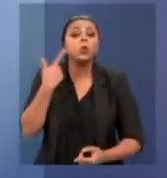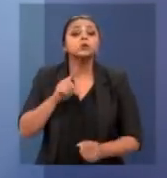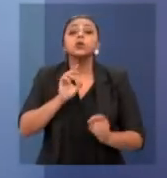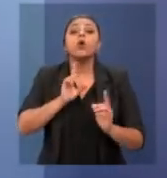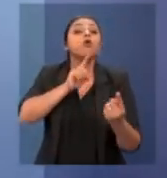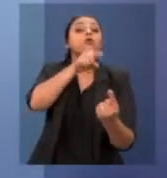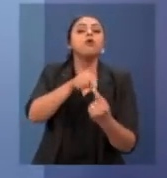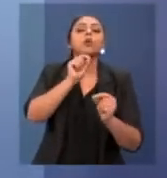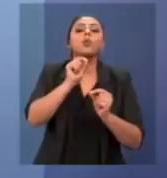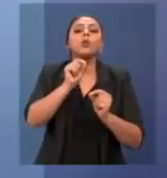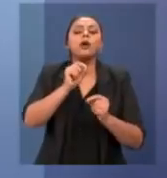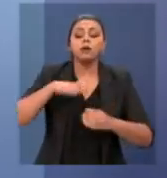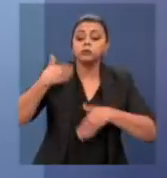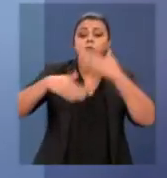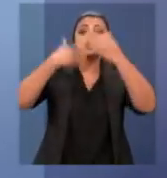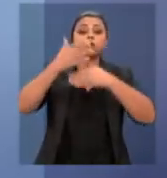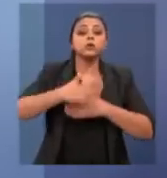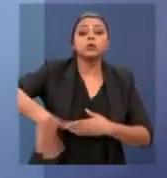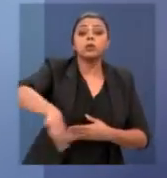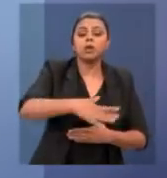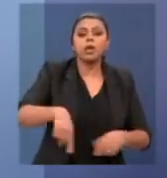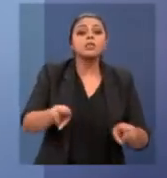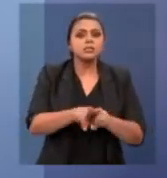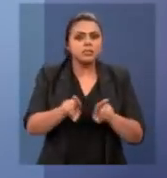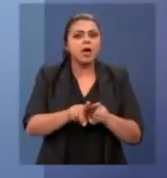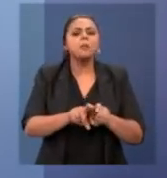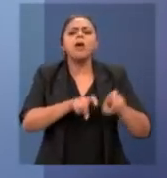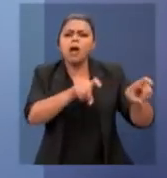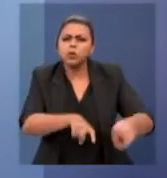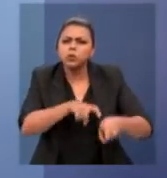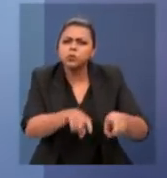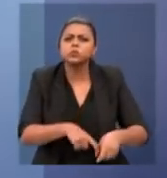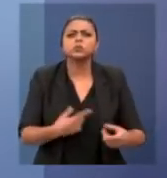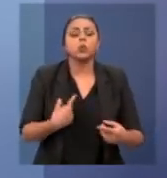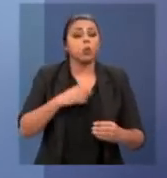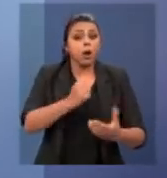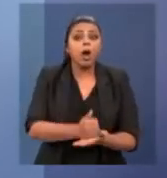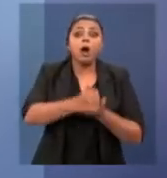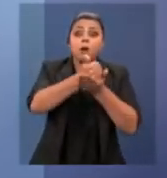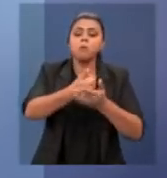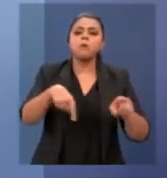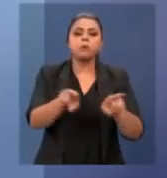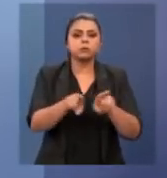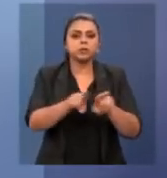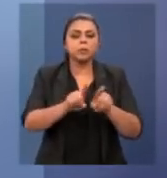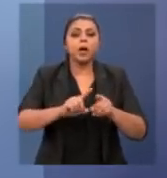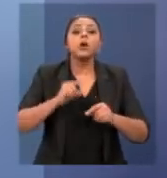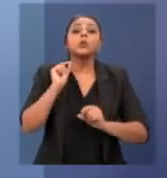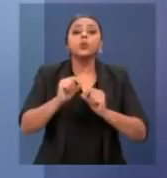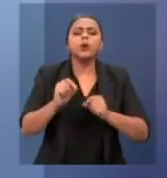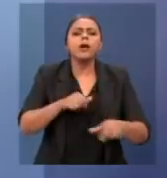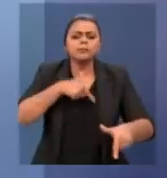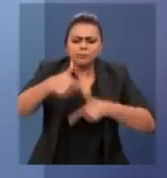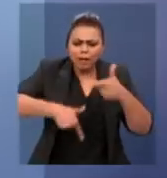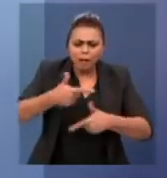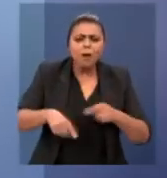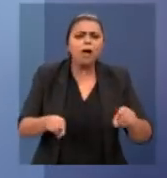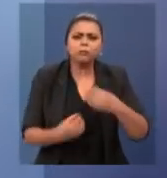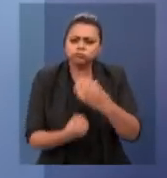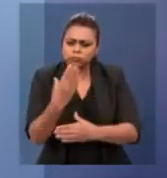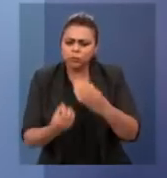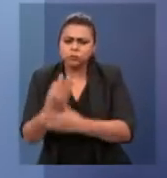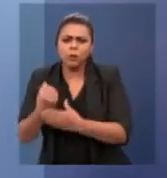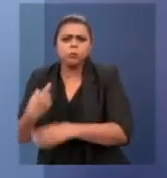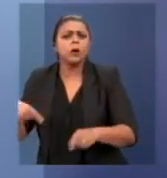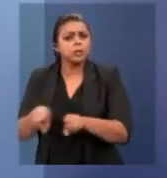desenvolvimento regional do apoio à agricultura e do apoio à geração de emprego porque um plano bom